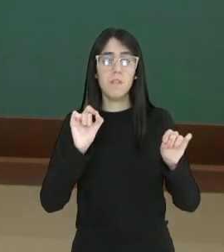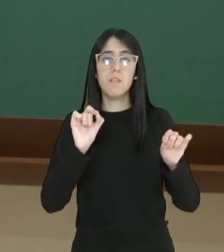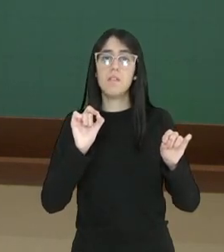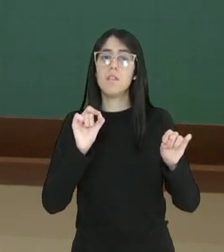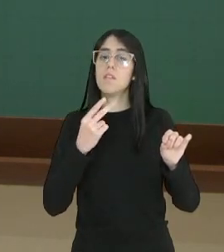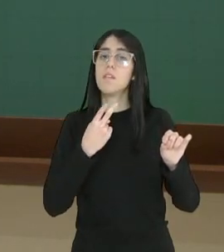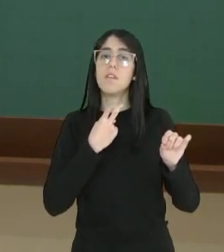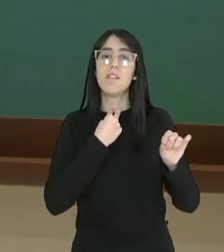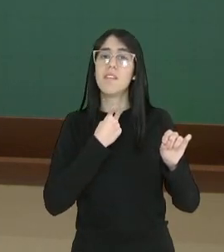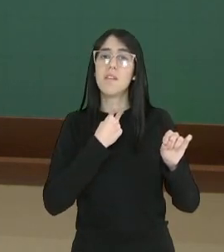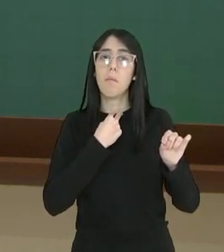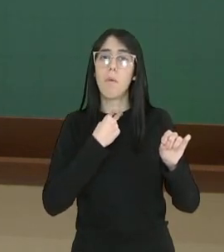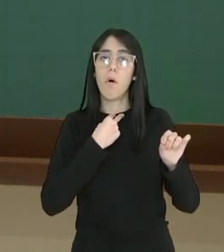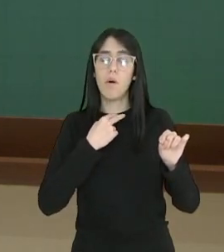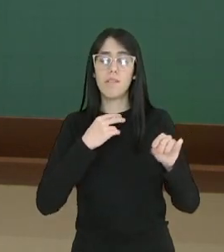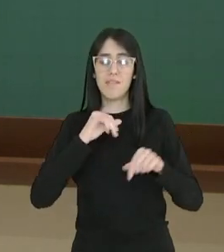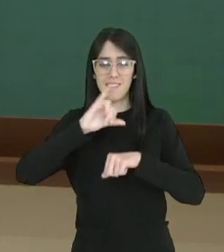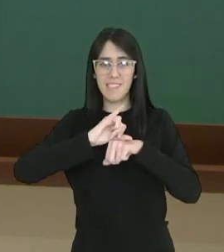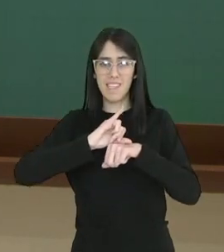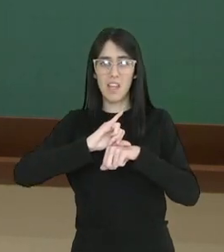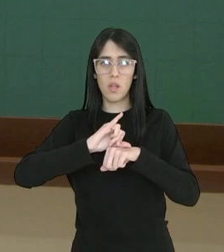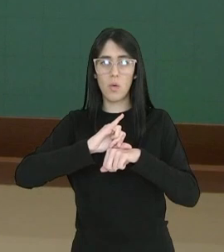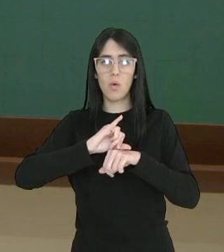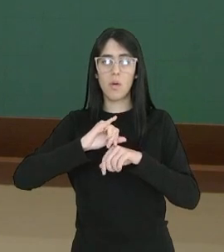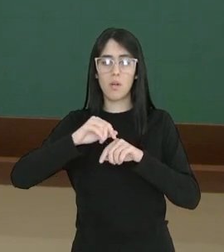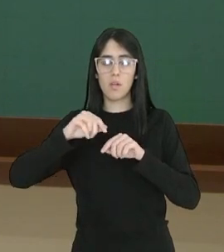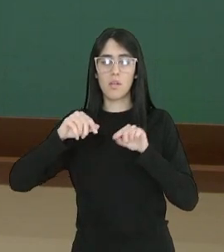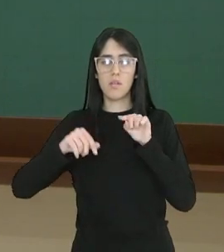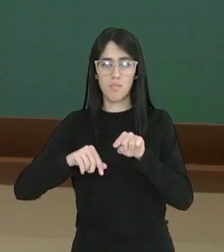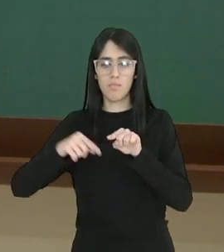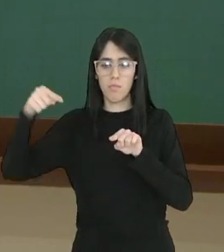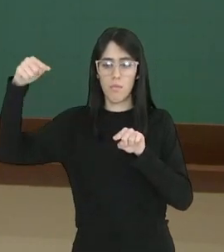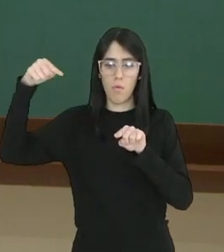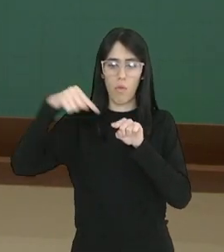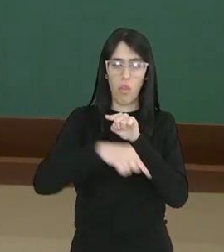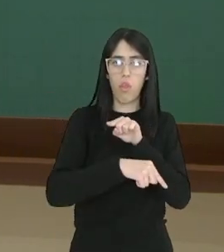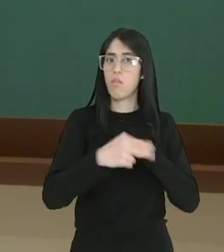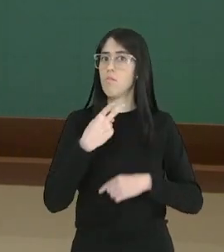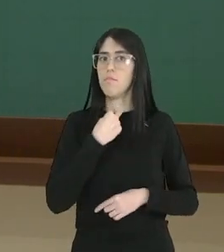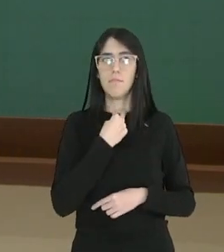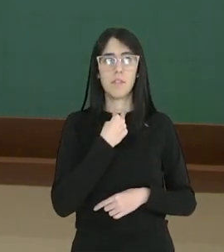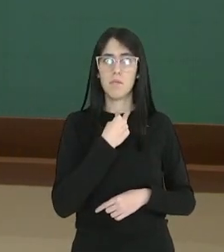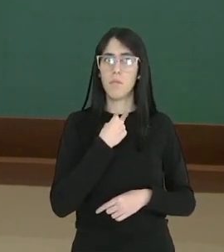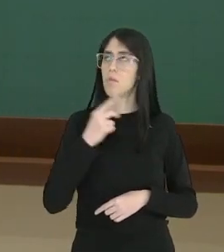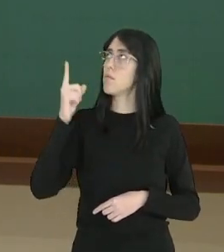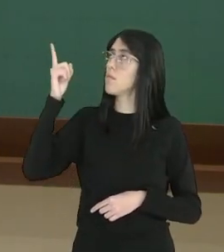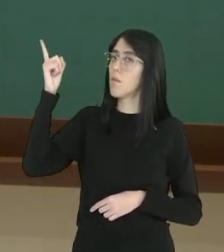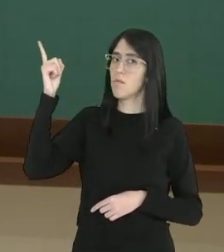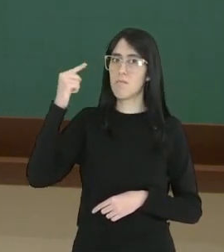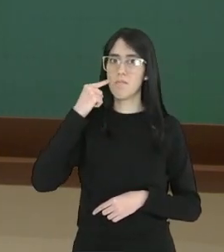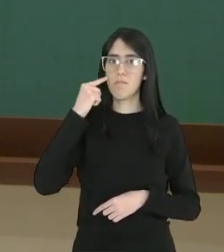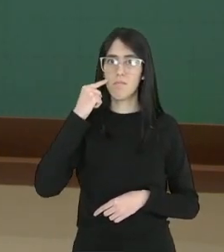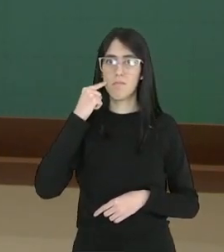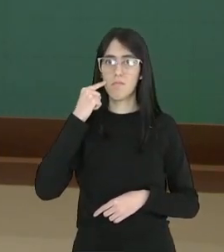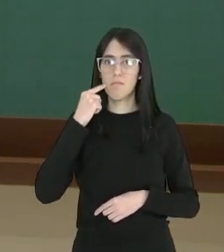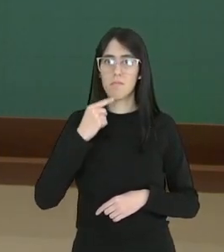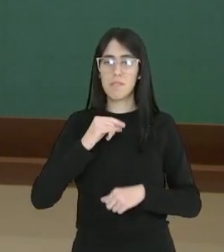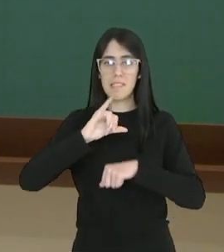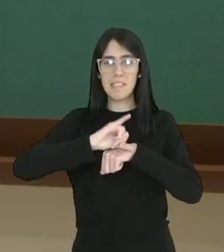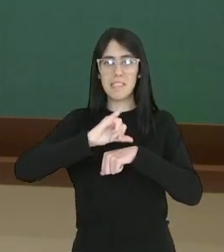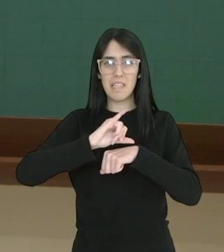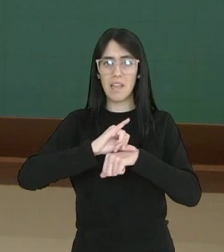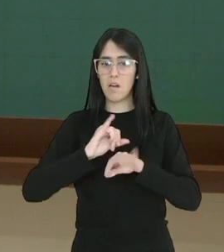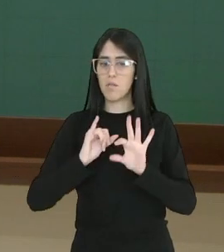ponto de origem, certo? Vejam que o ponto A e o ponto B, eles não passam pelo ponto